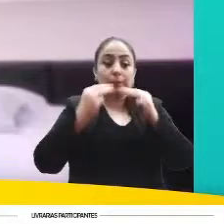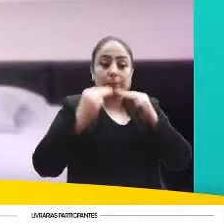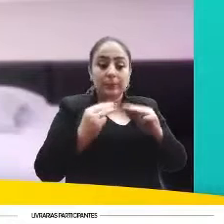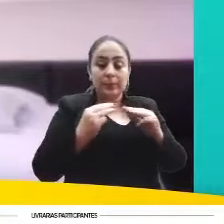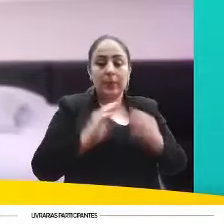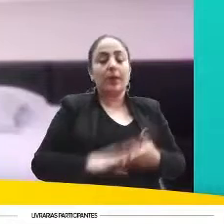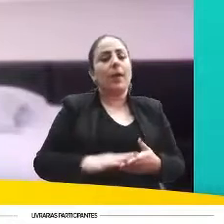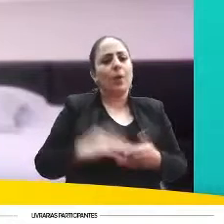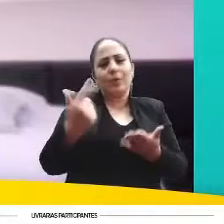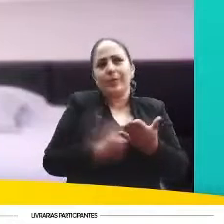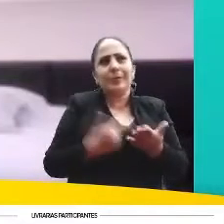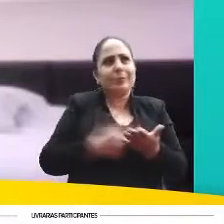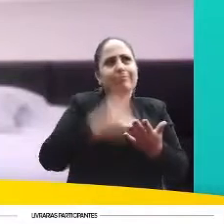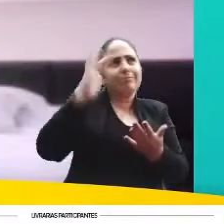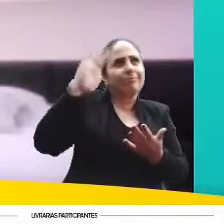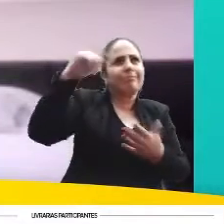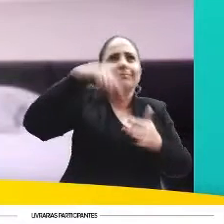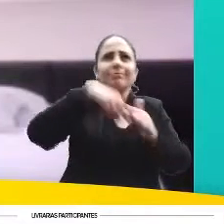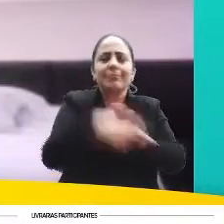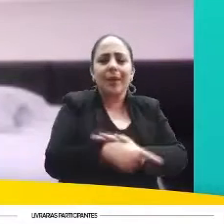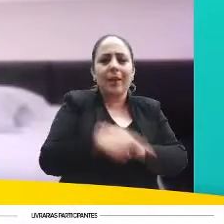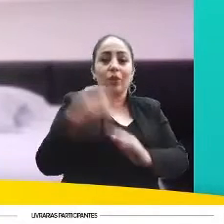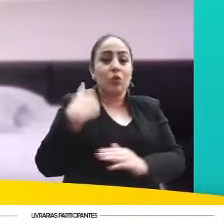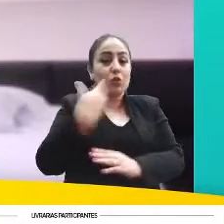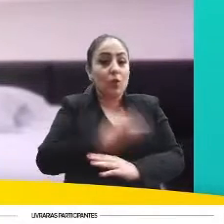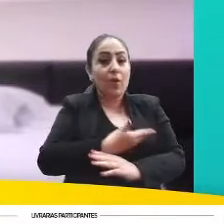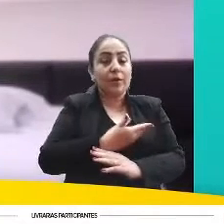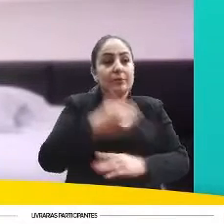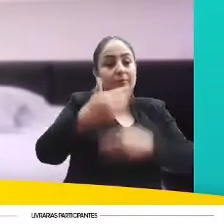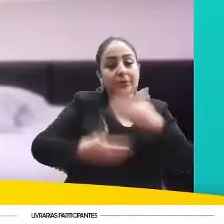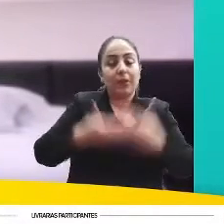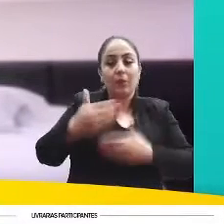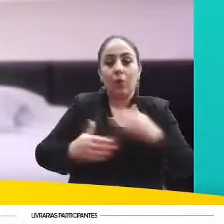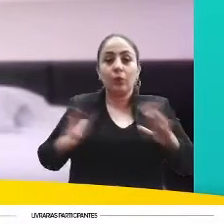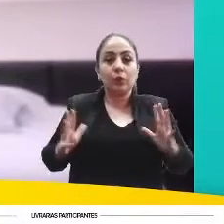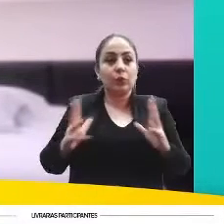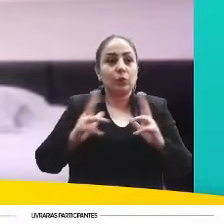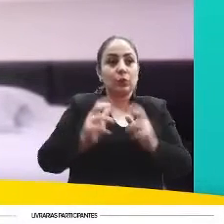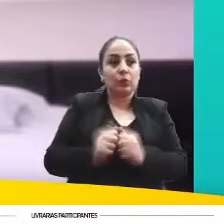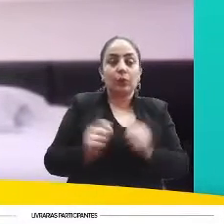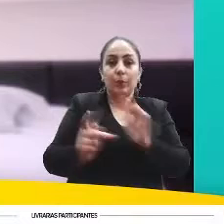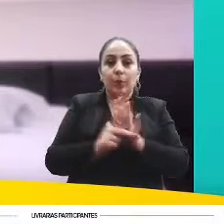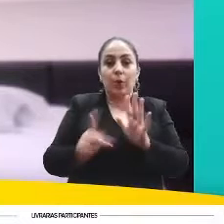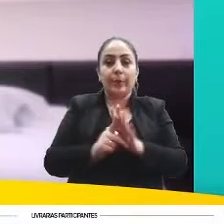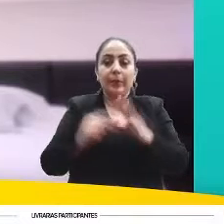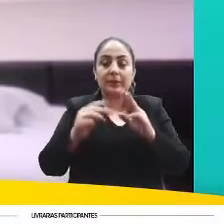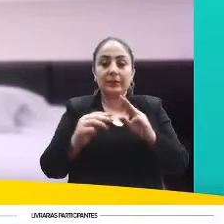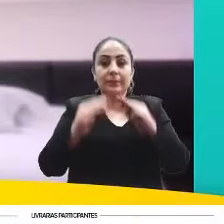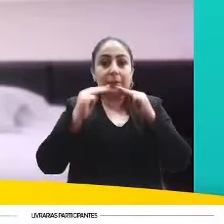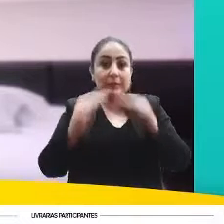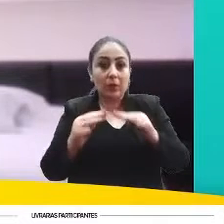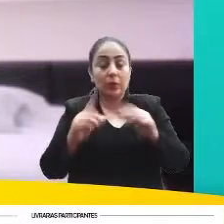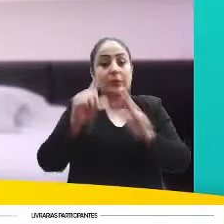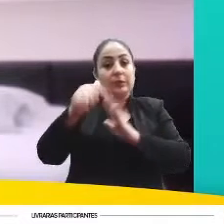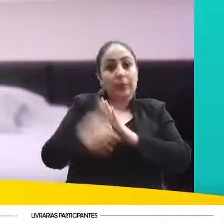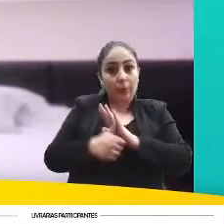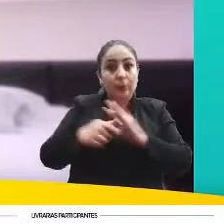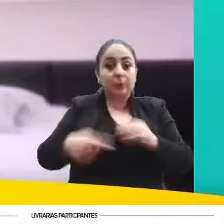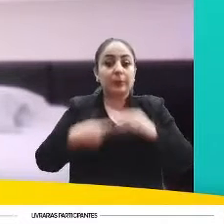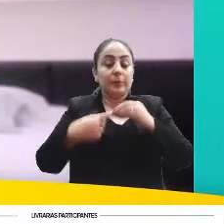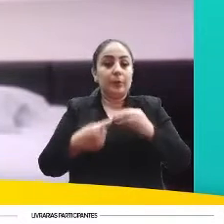Então, é um livro muito reflexivo, é um livro que a gente vai desenvolvendo essas lições e, principalmente,